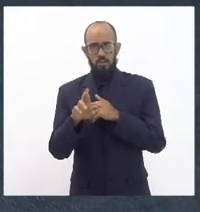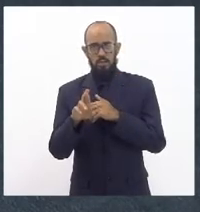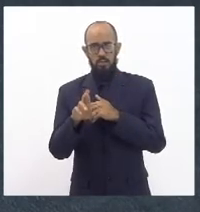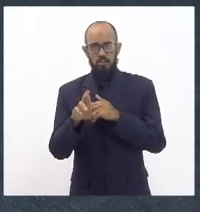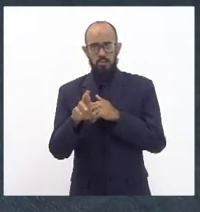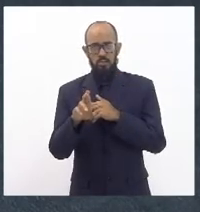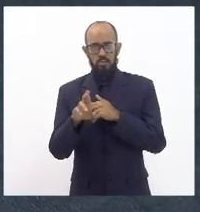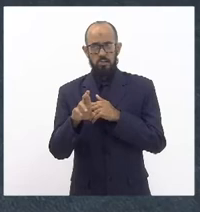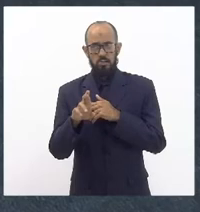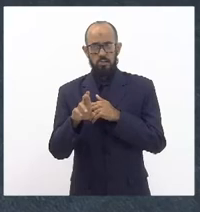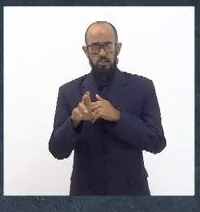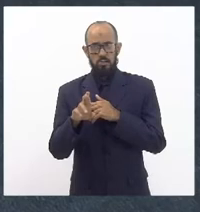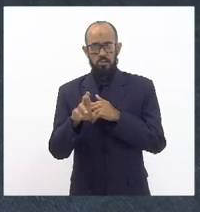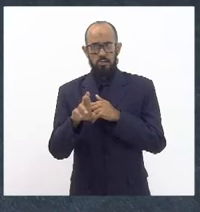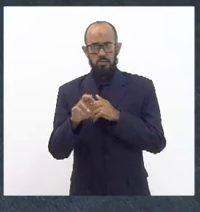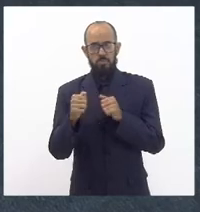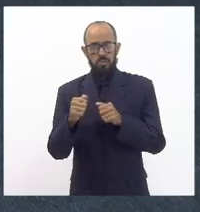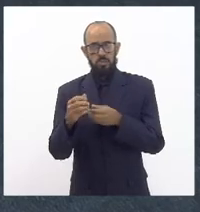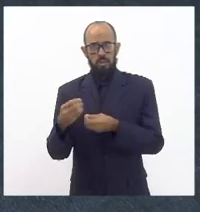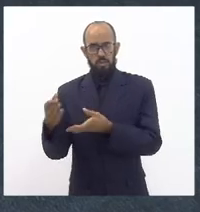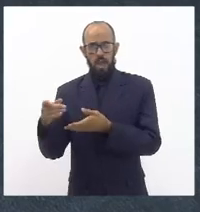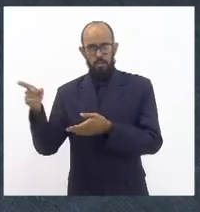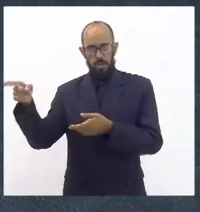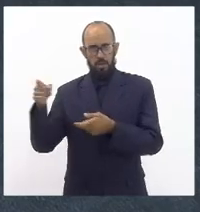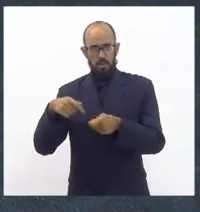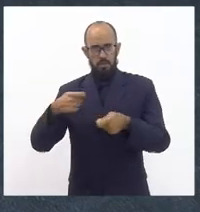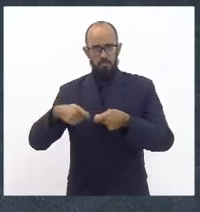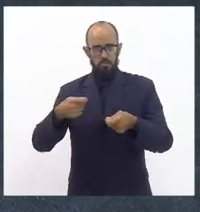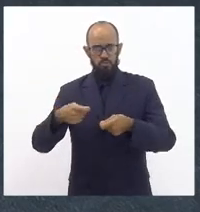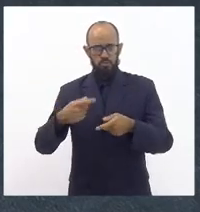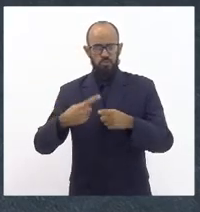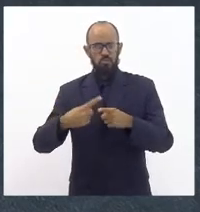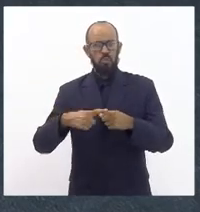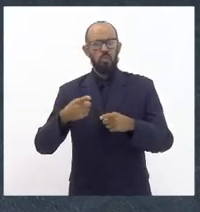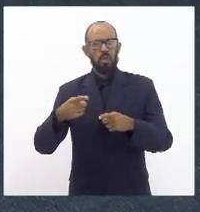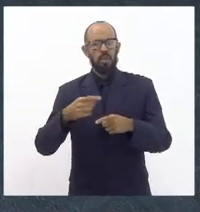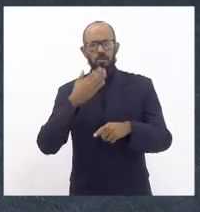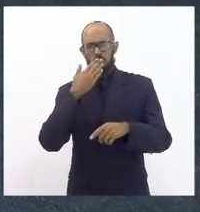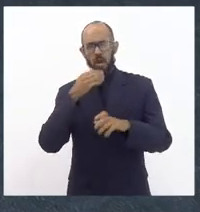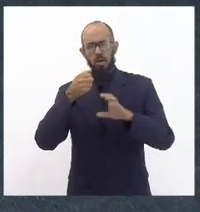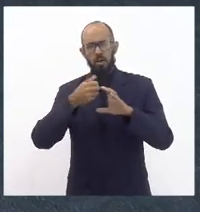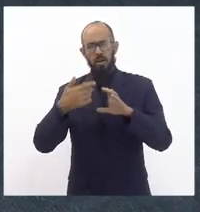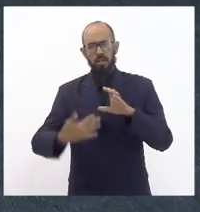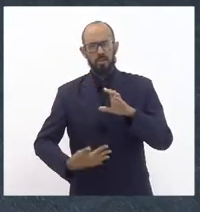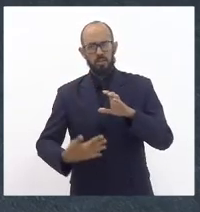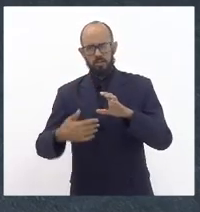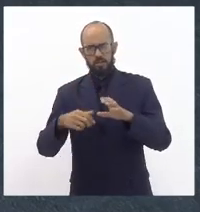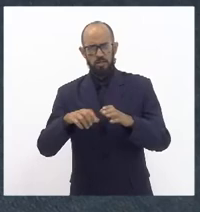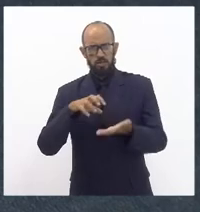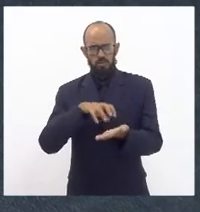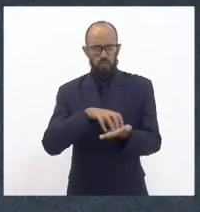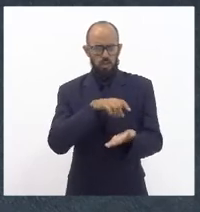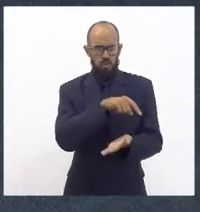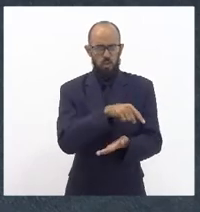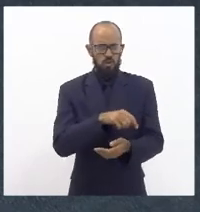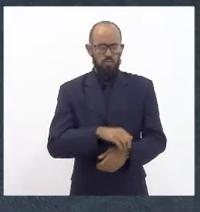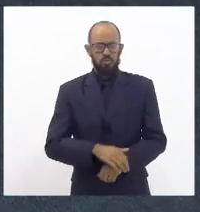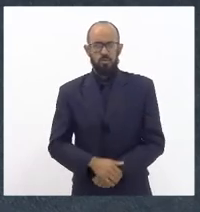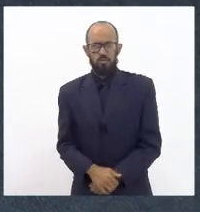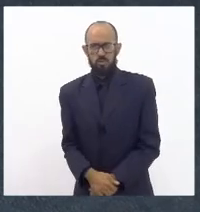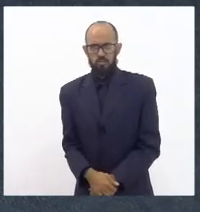o Tom quer dizer qual é porque é isso Qual é a característica desses órgãos